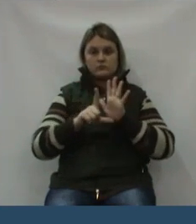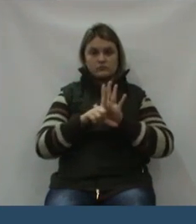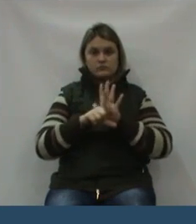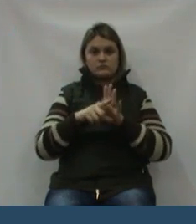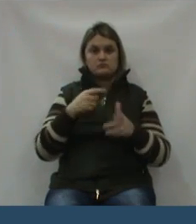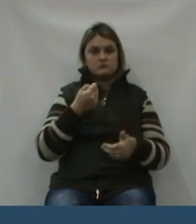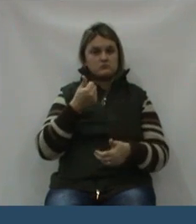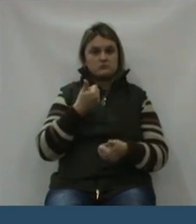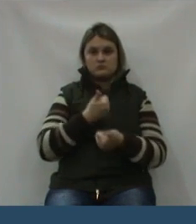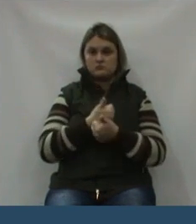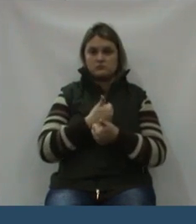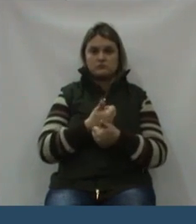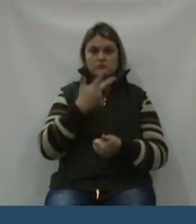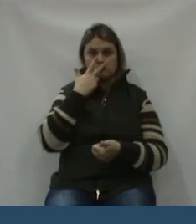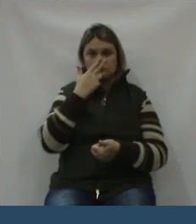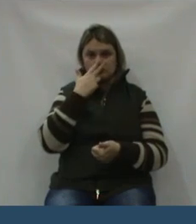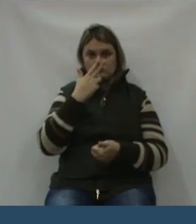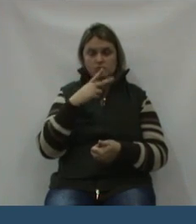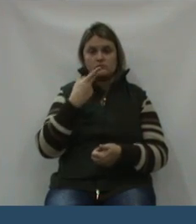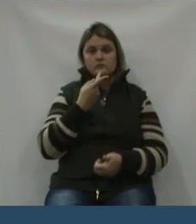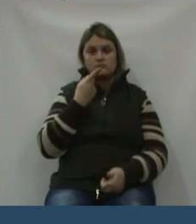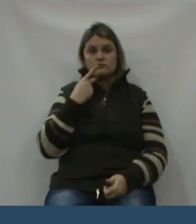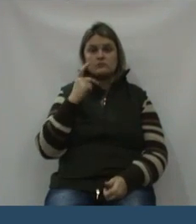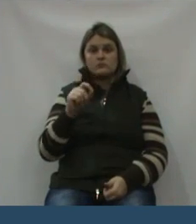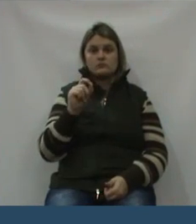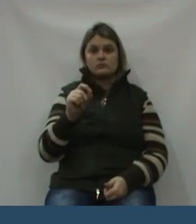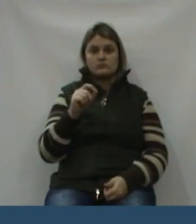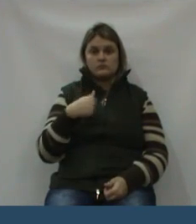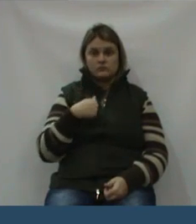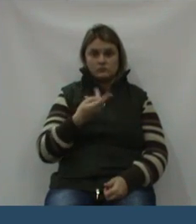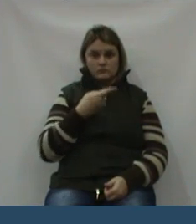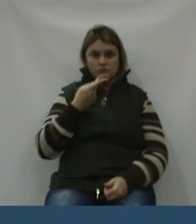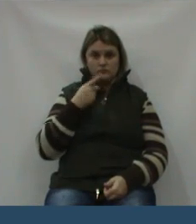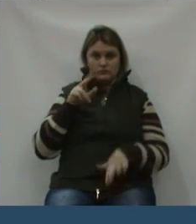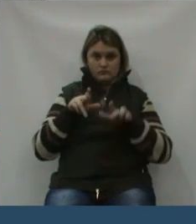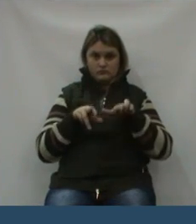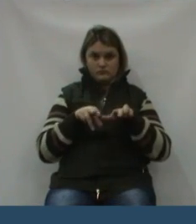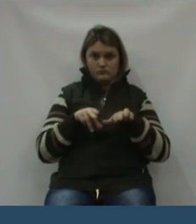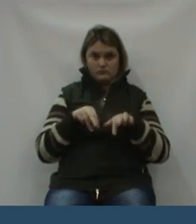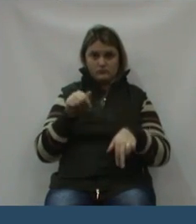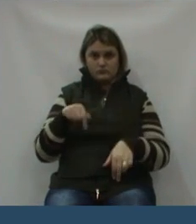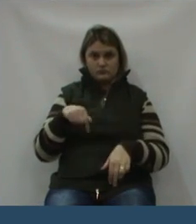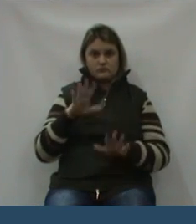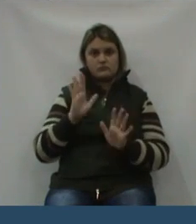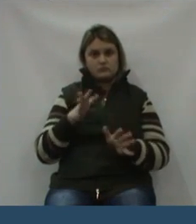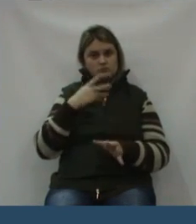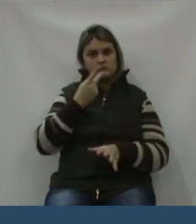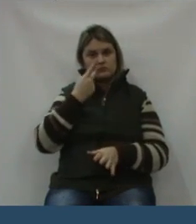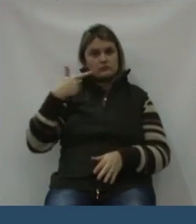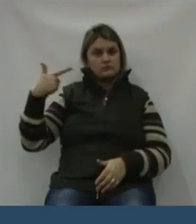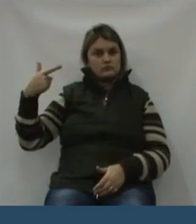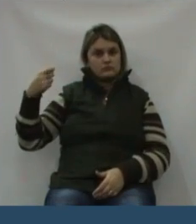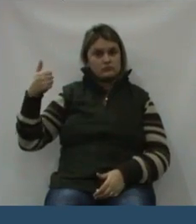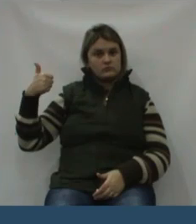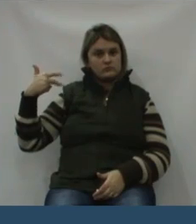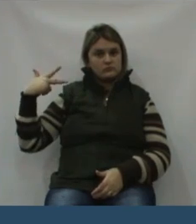parecida, dizendo o que eu estou falando aqui, falei várias vezes, desde 2013 nessa